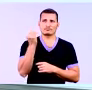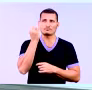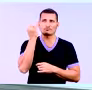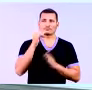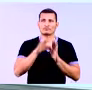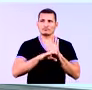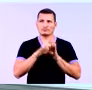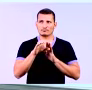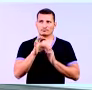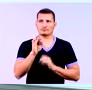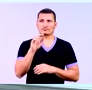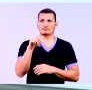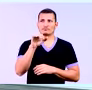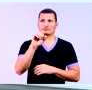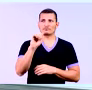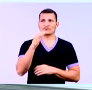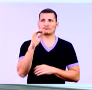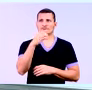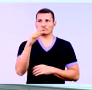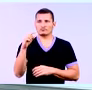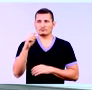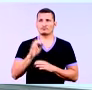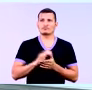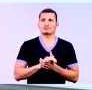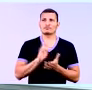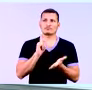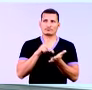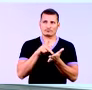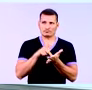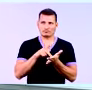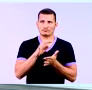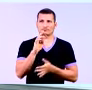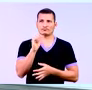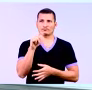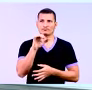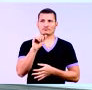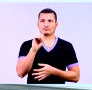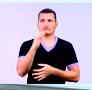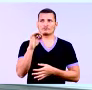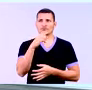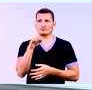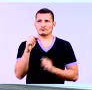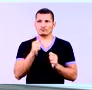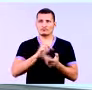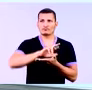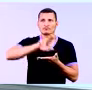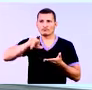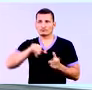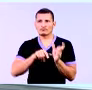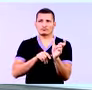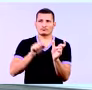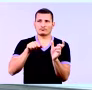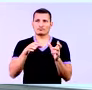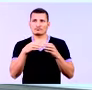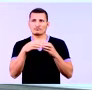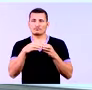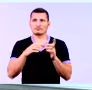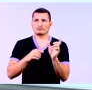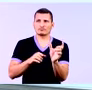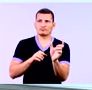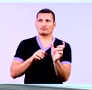de transação, né? Então, na verdade, a transação ela pode ser vista como vários comandos, como um conjunto de